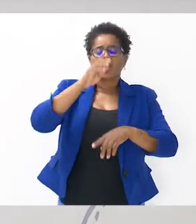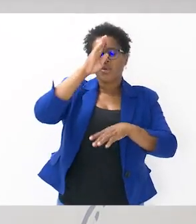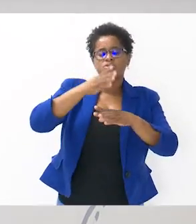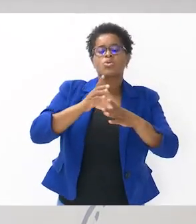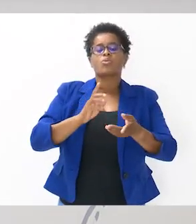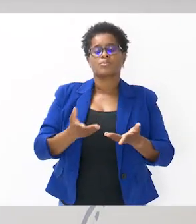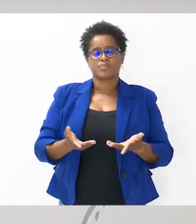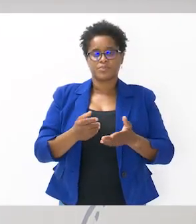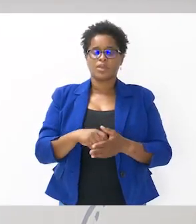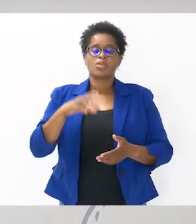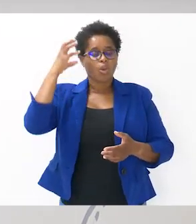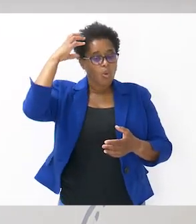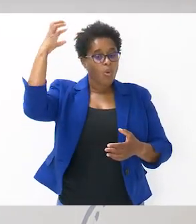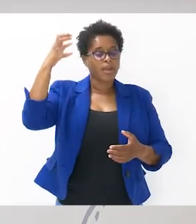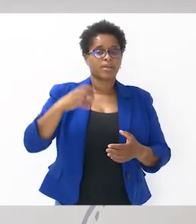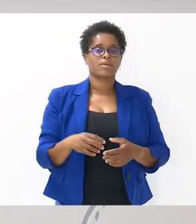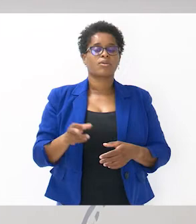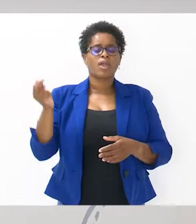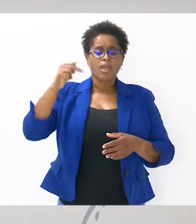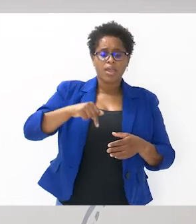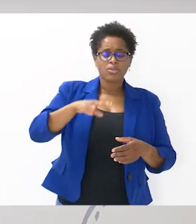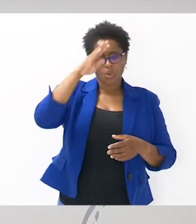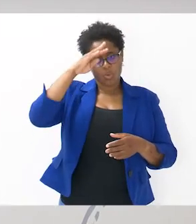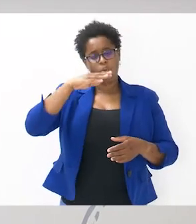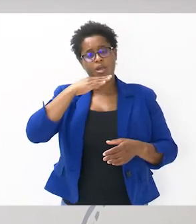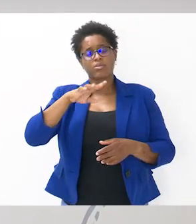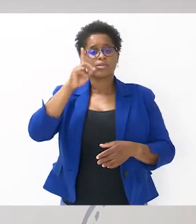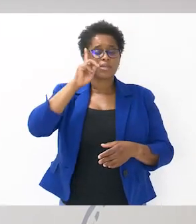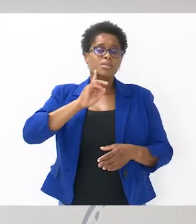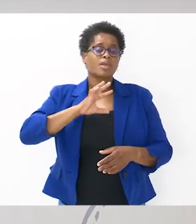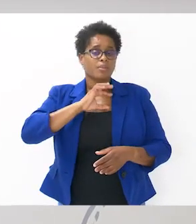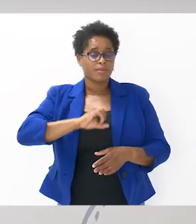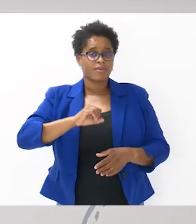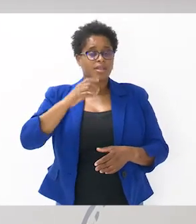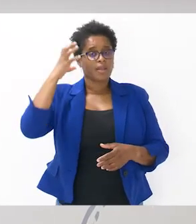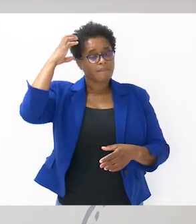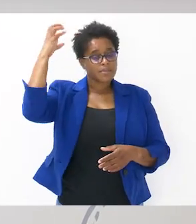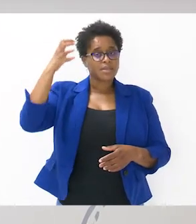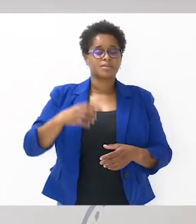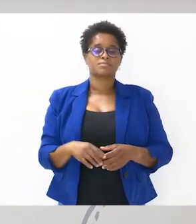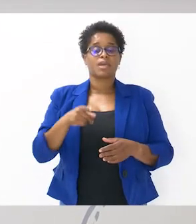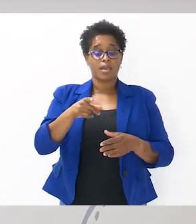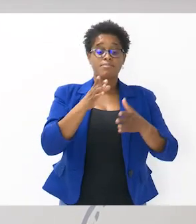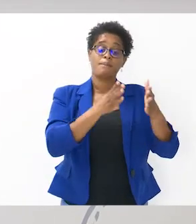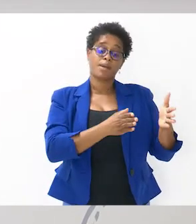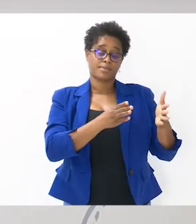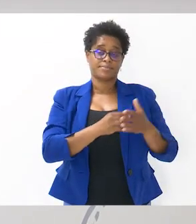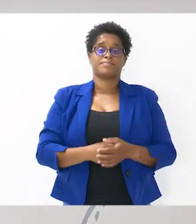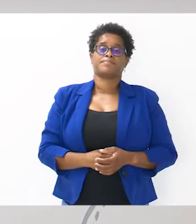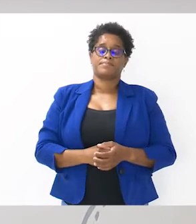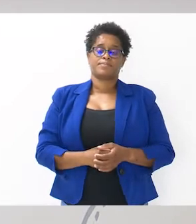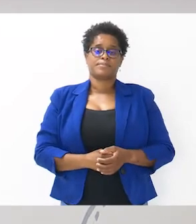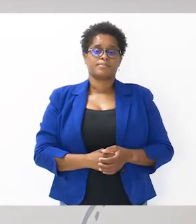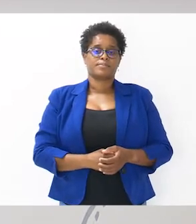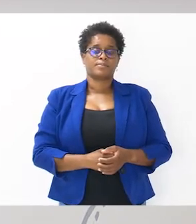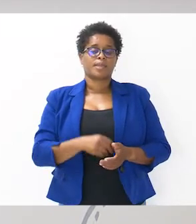aconteceu? Então o rei entra no quarto da princesa. Nesta parte,